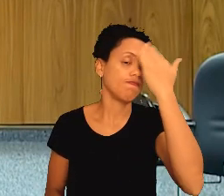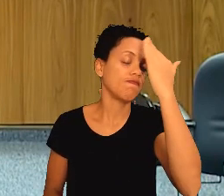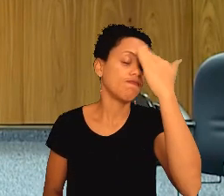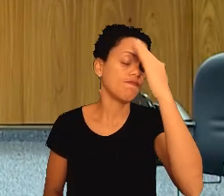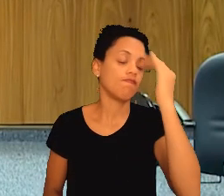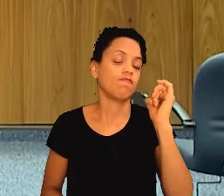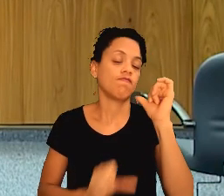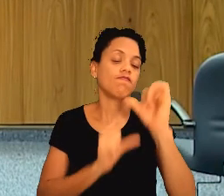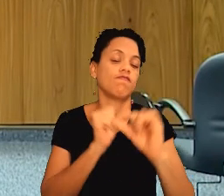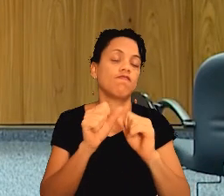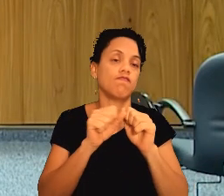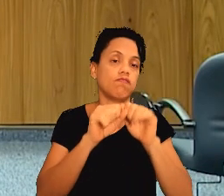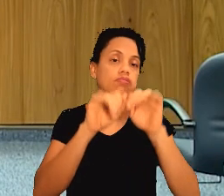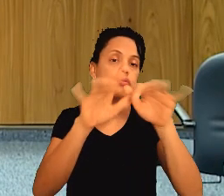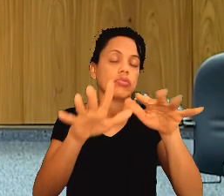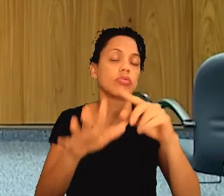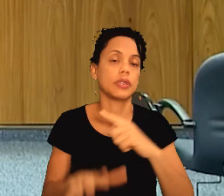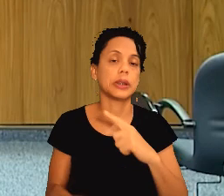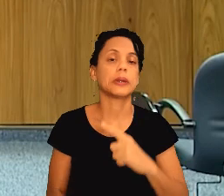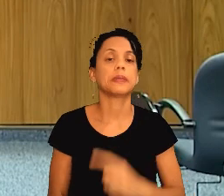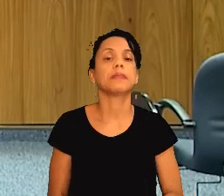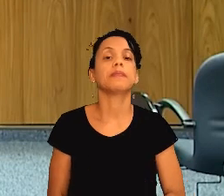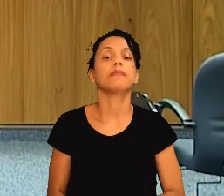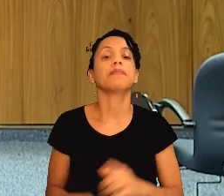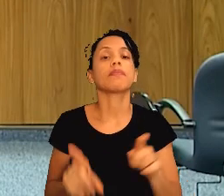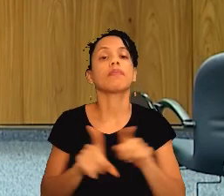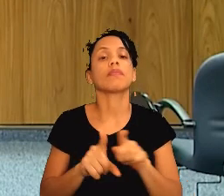esse entendimento se propague, né?